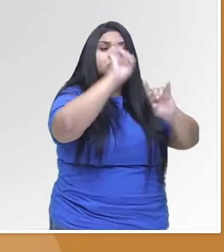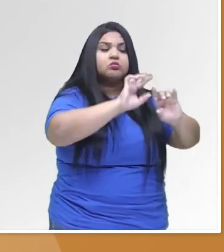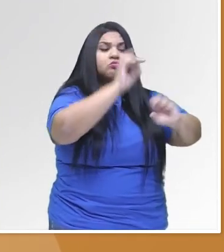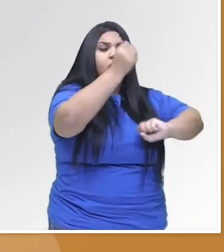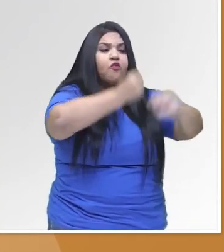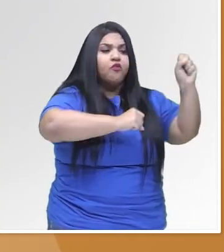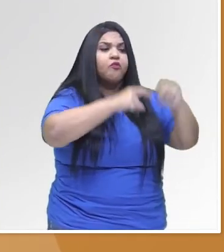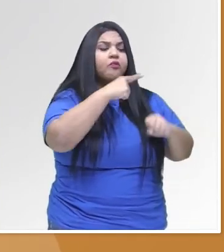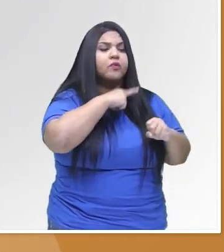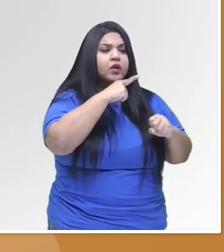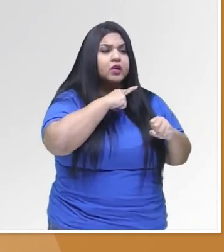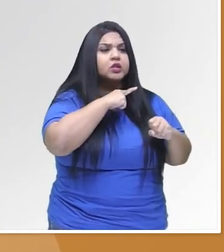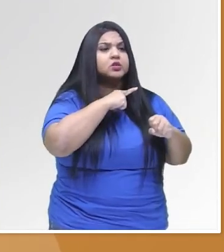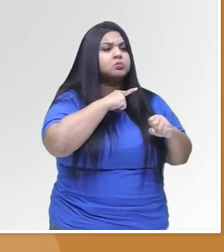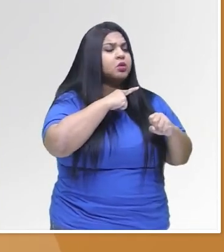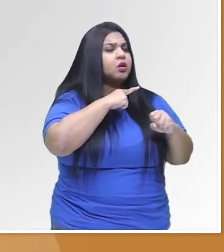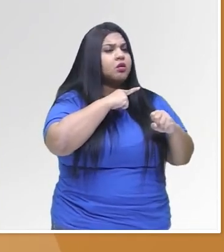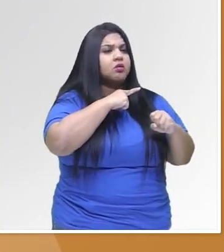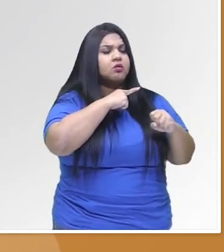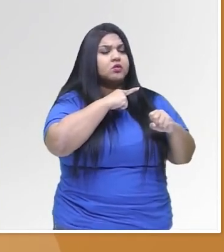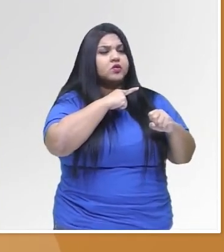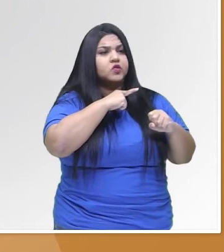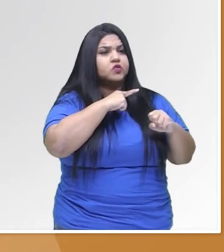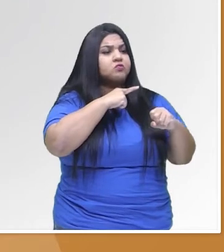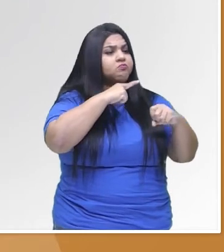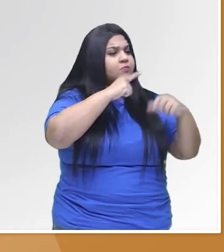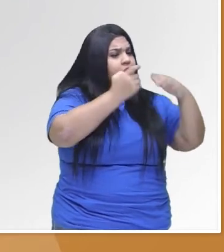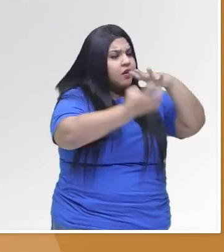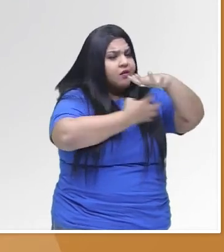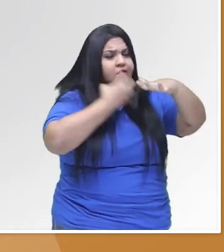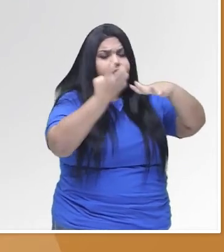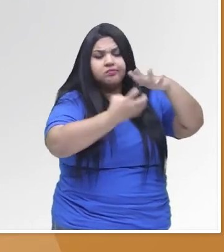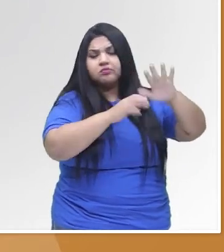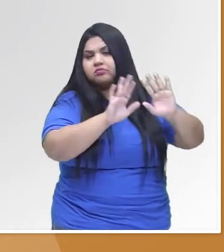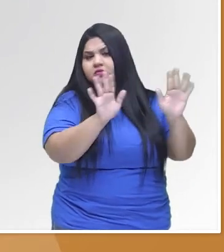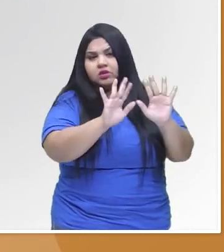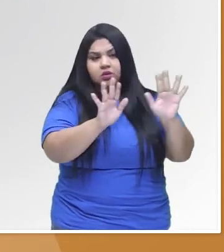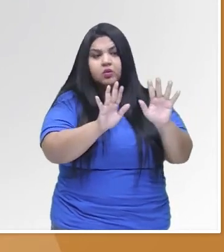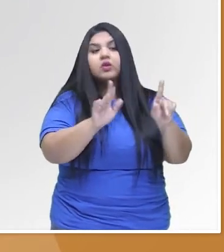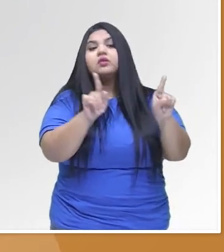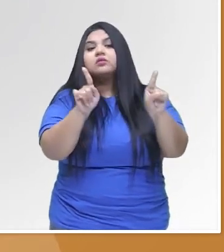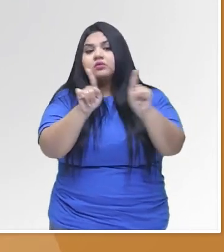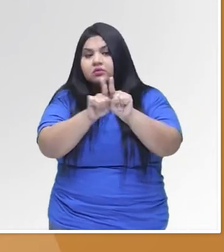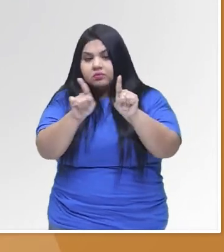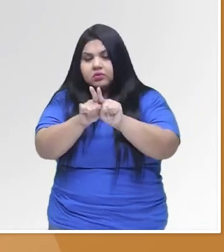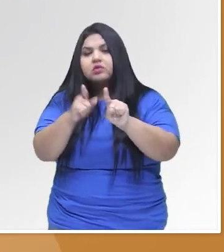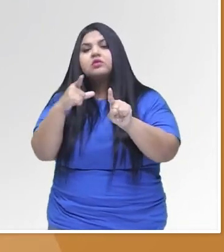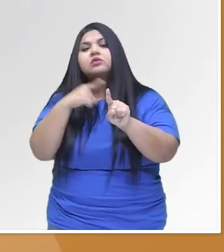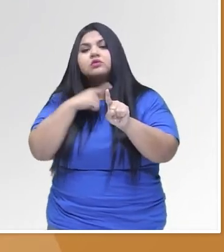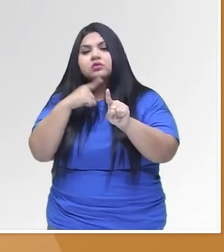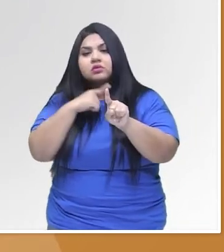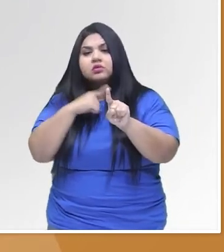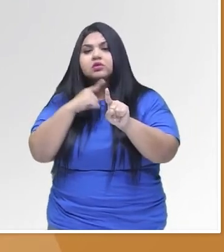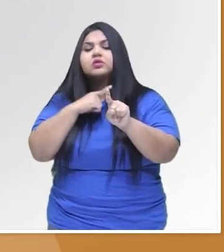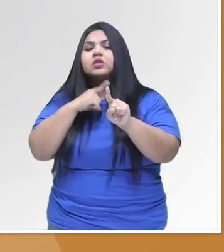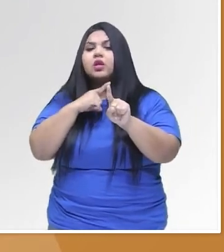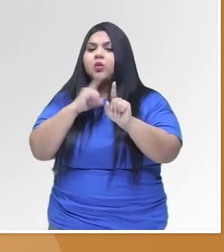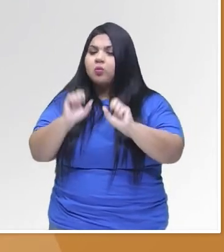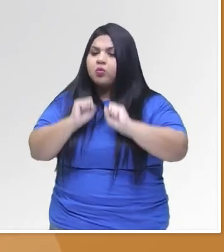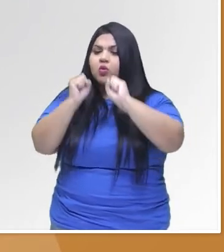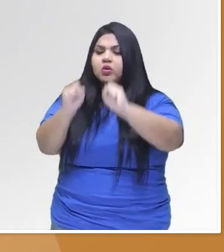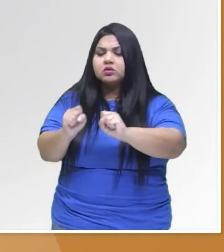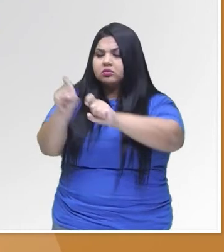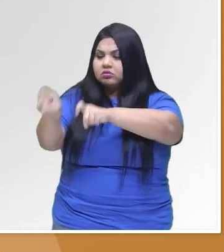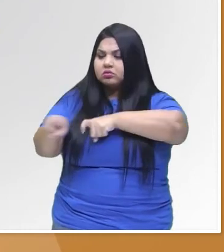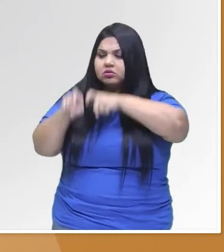é montadora, só é indústria de bar. Não, São Paulo também tem um grande potencial